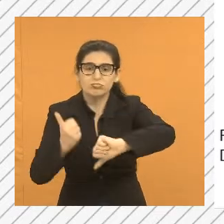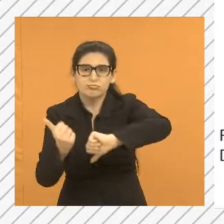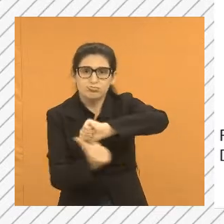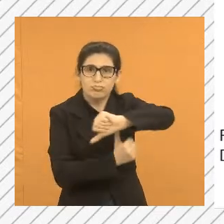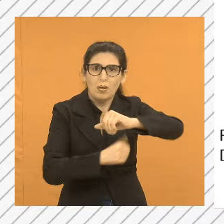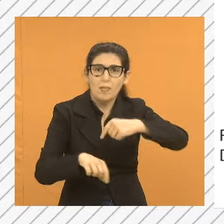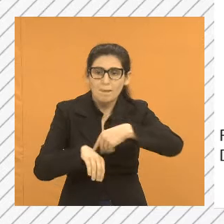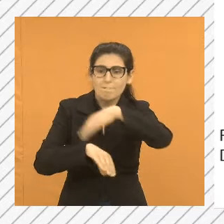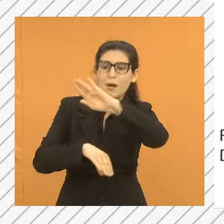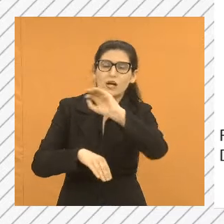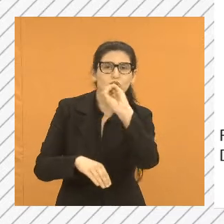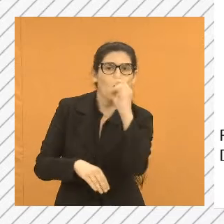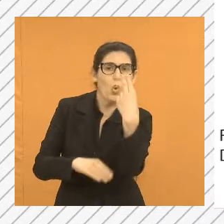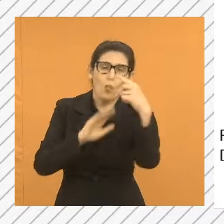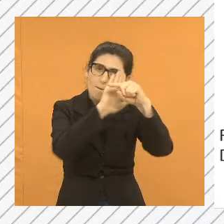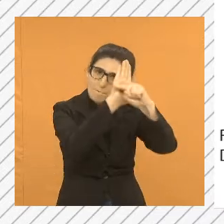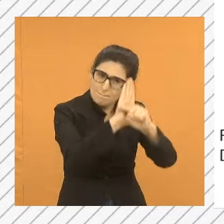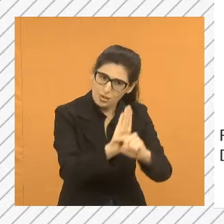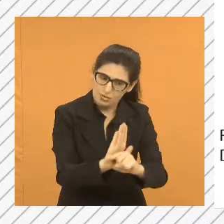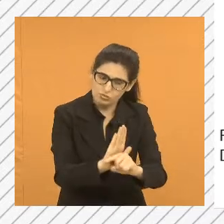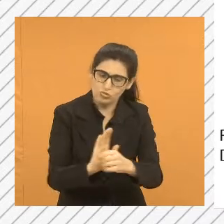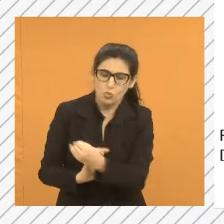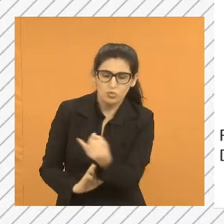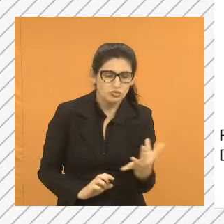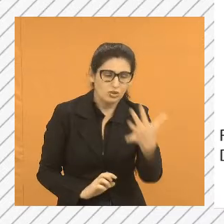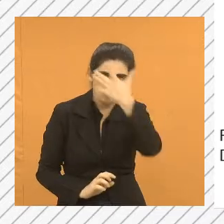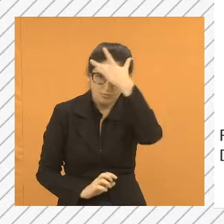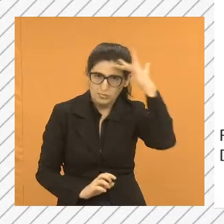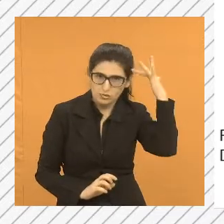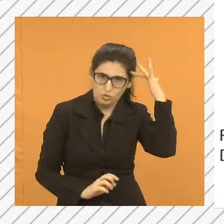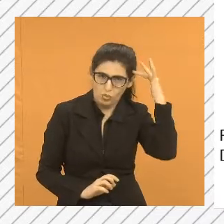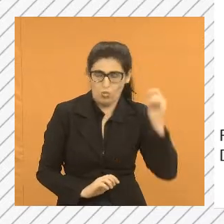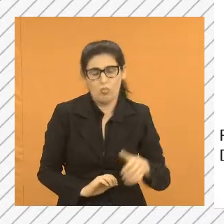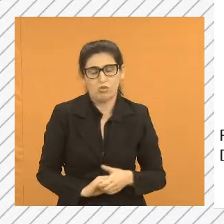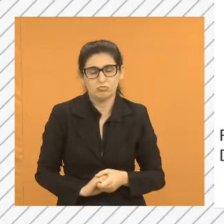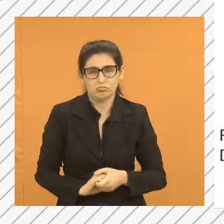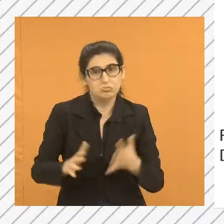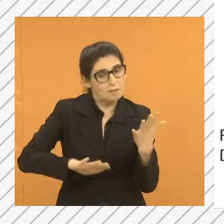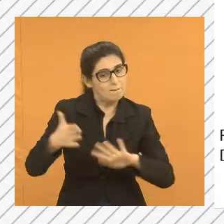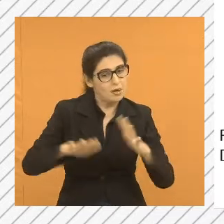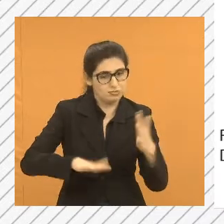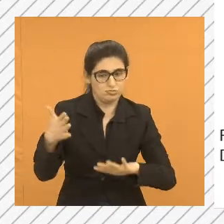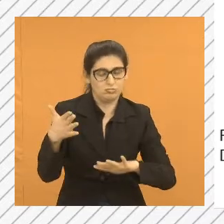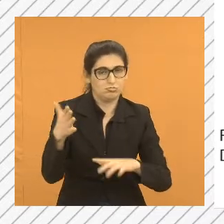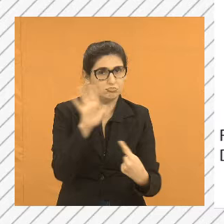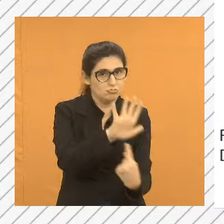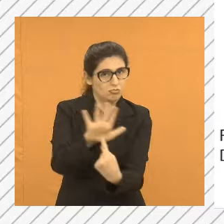para menos. De qualquer maneira, isso já é um excelente indicador.